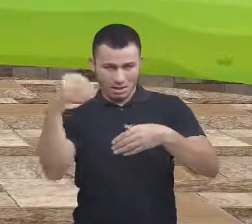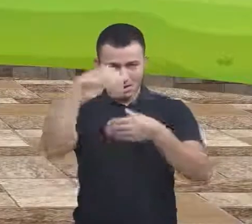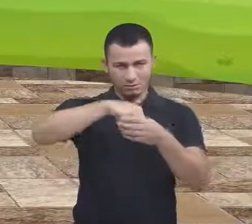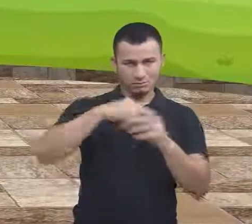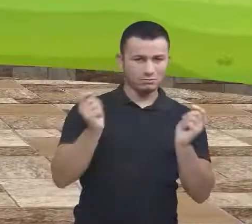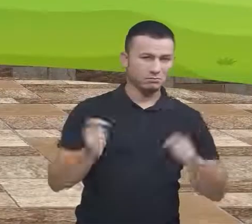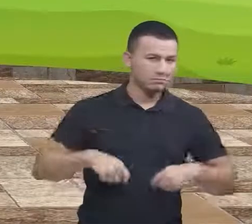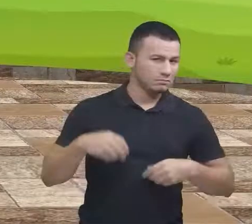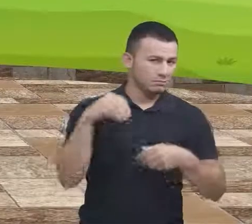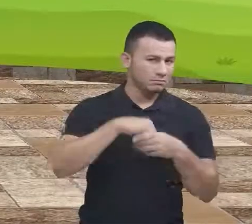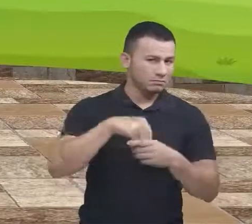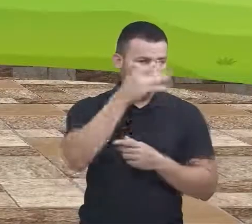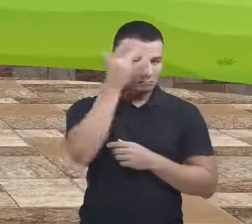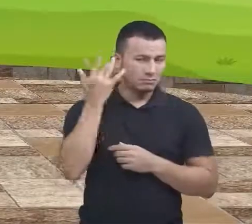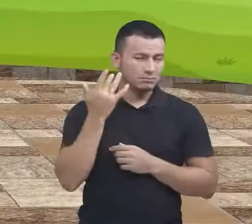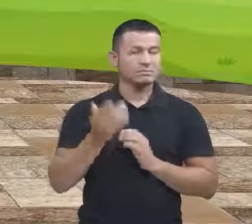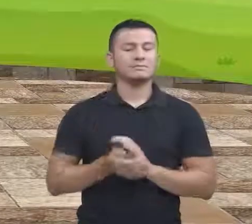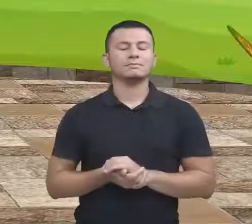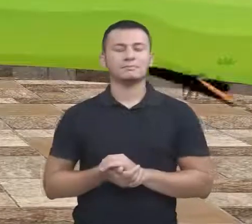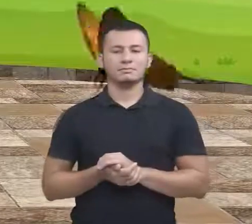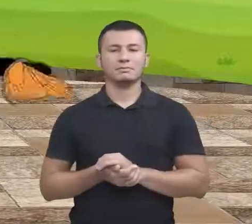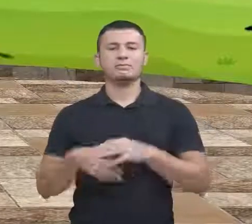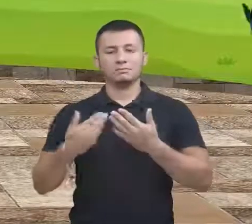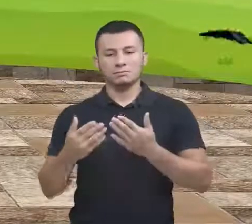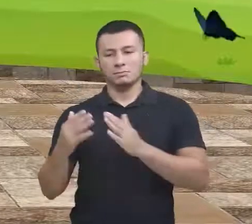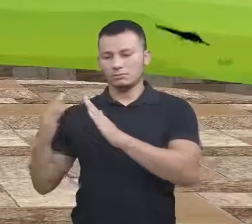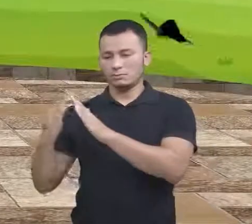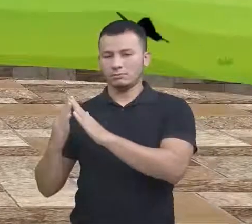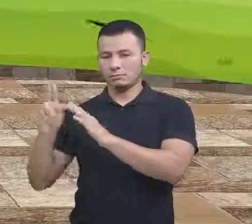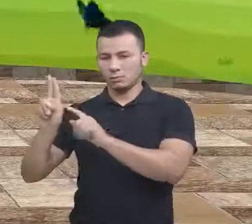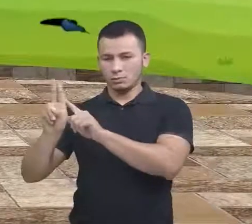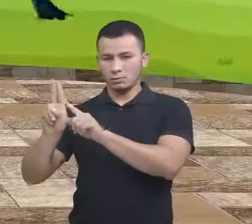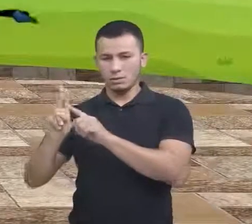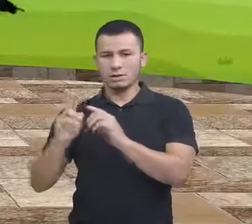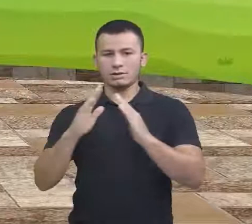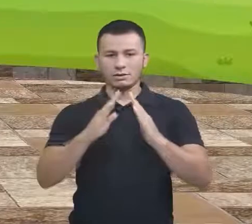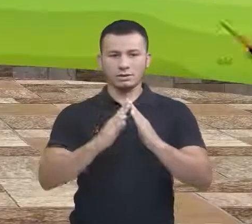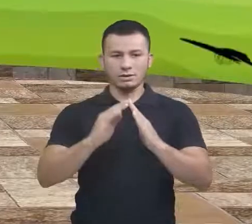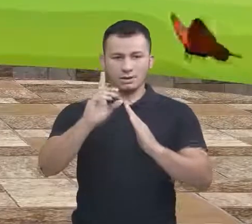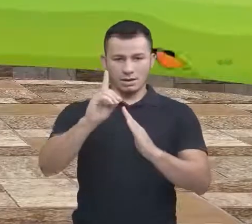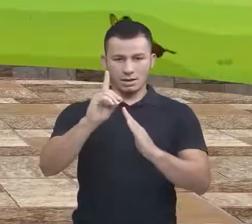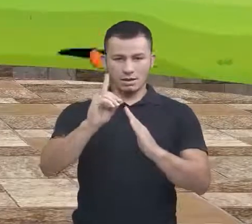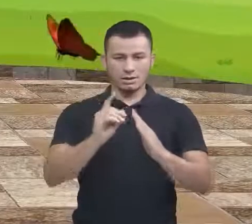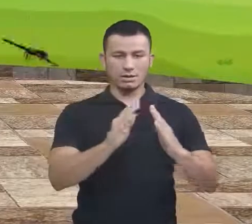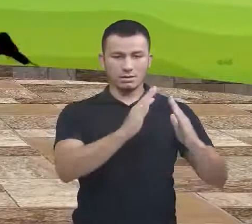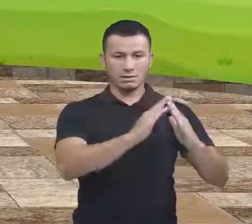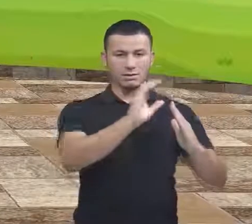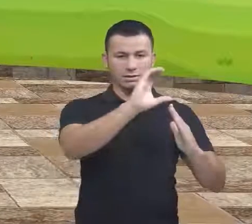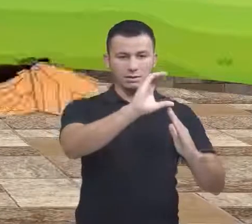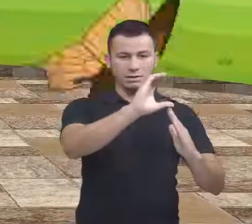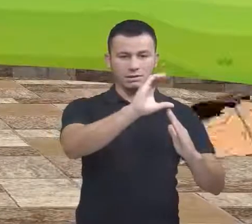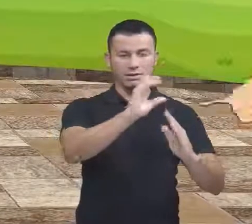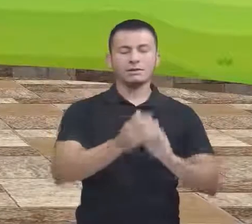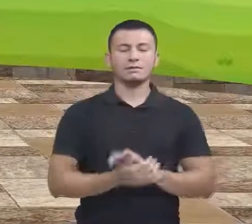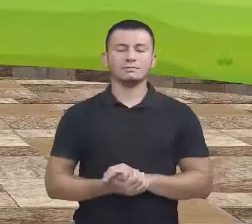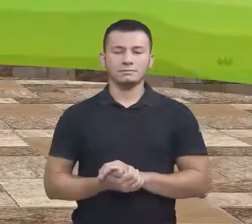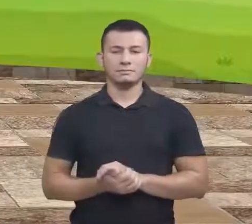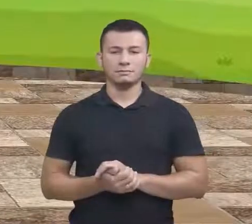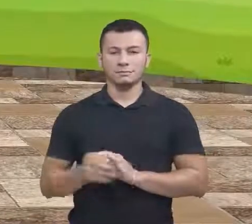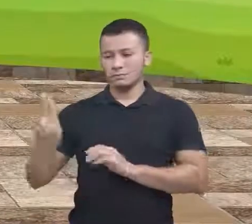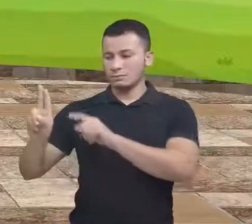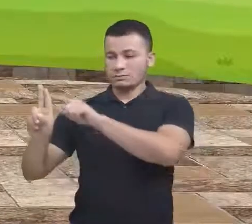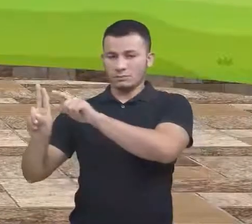E aí teve a casinha da unidade da dezena da centena da unidade